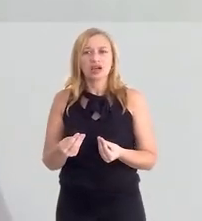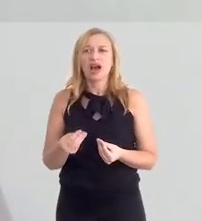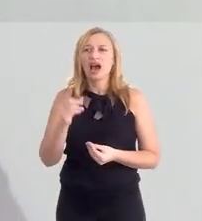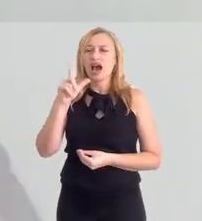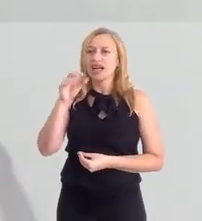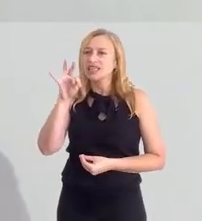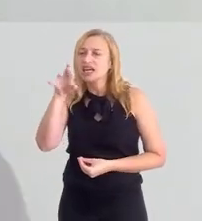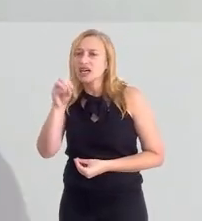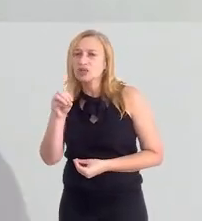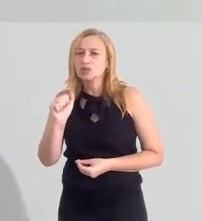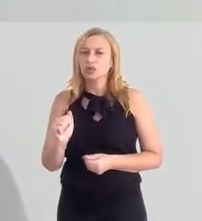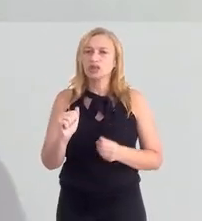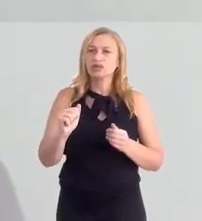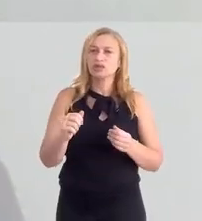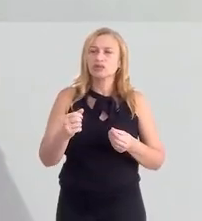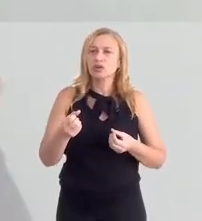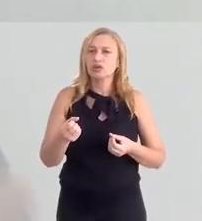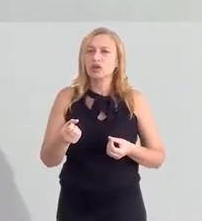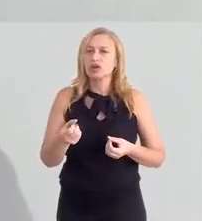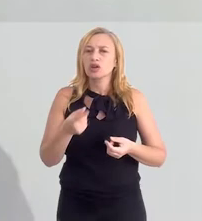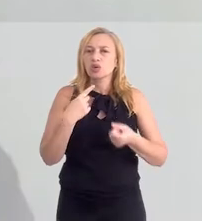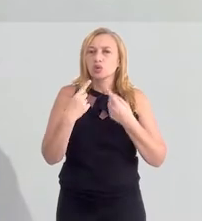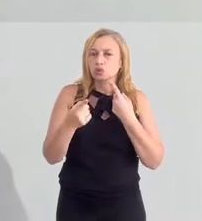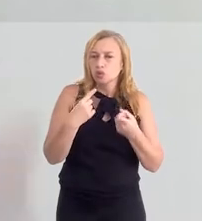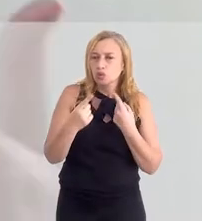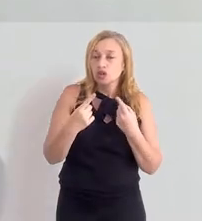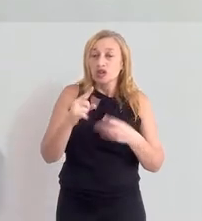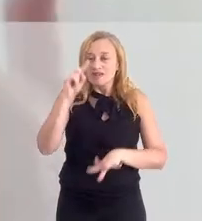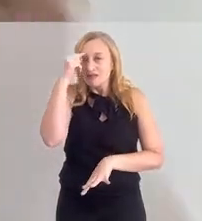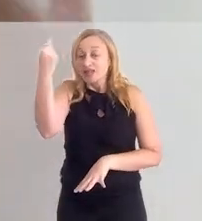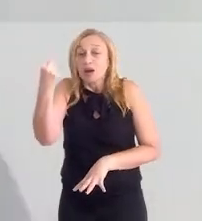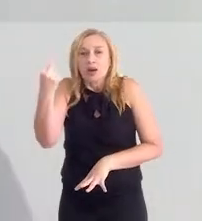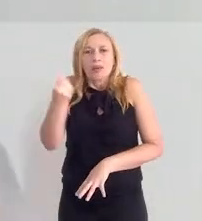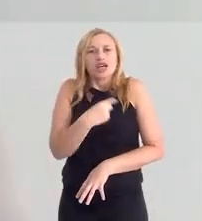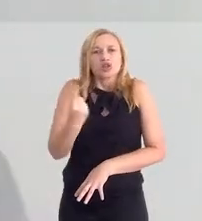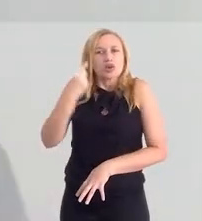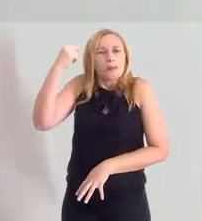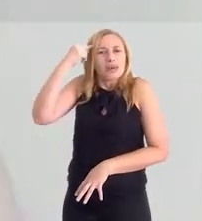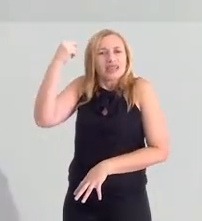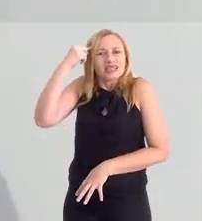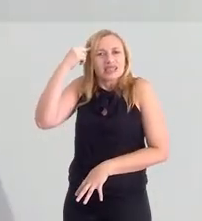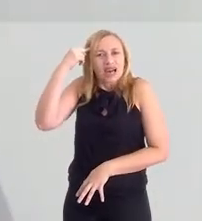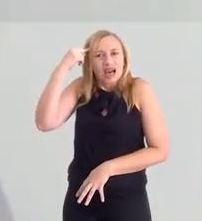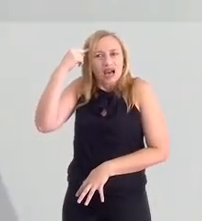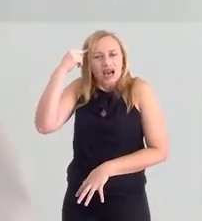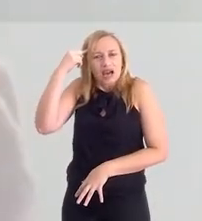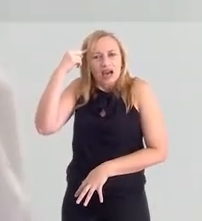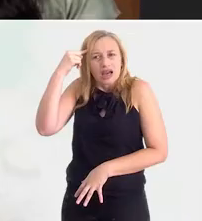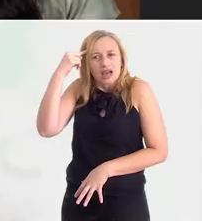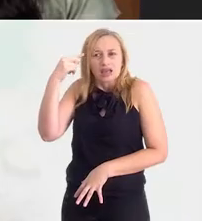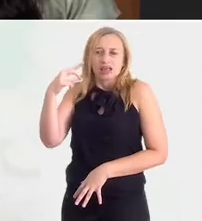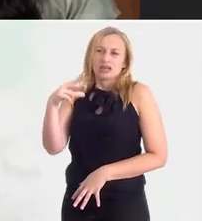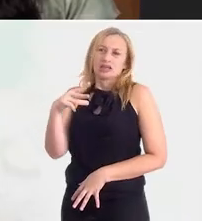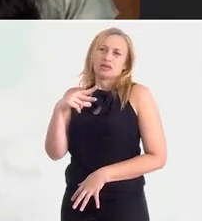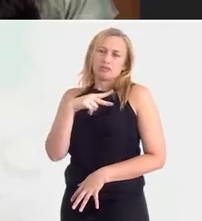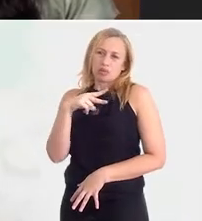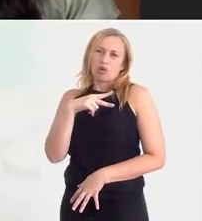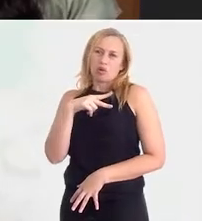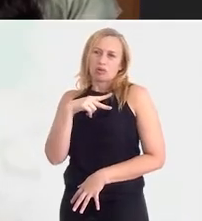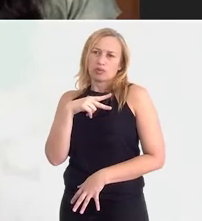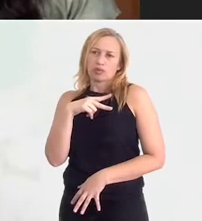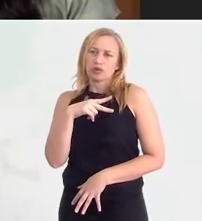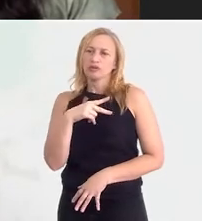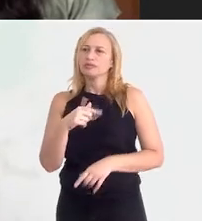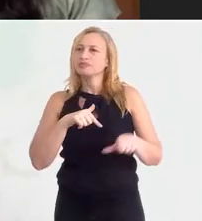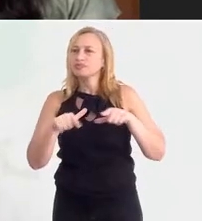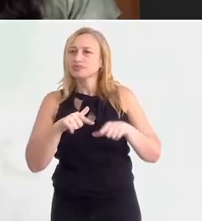literatura foi um discurso inventado para que nós pensássemos sobre nós mesmos. Eu faço muitos